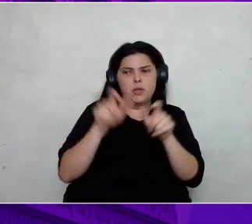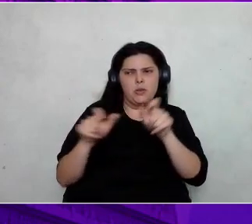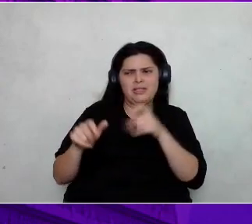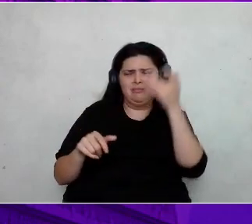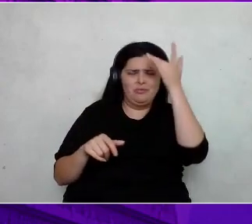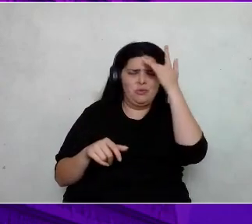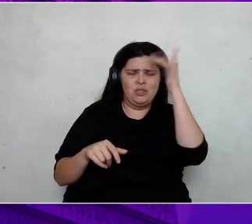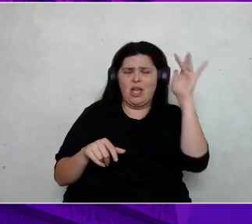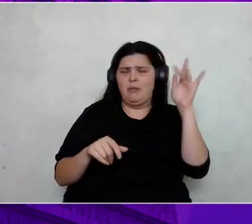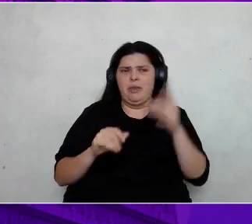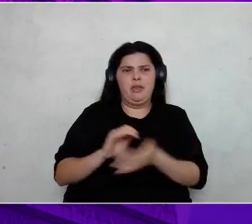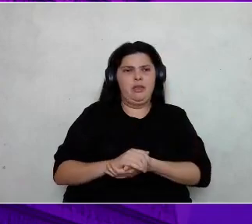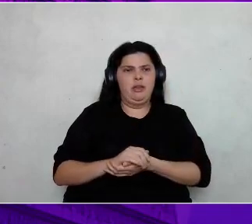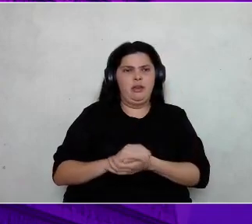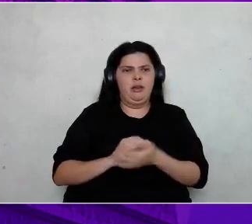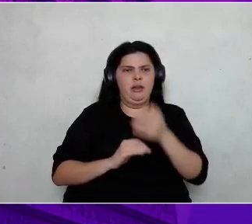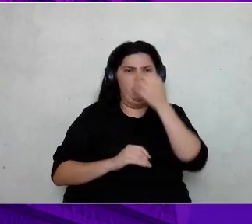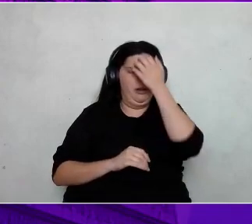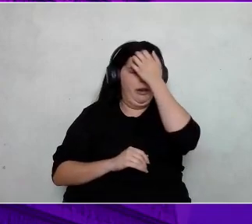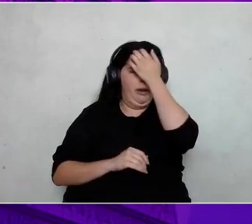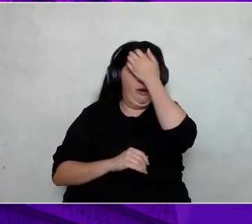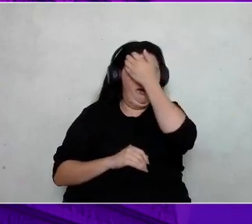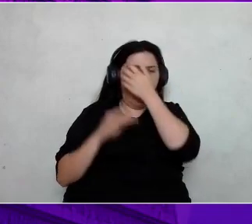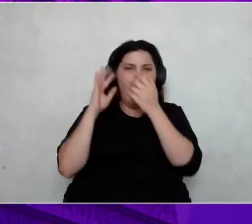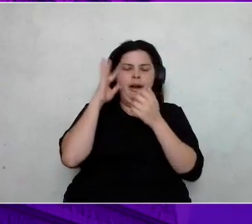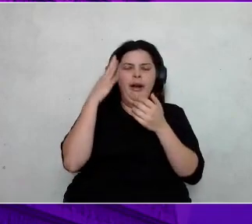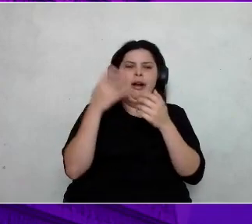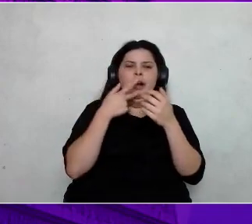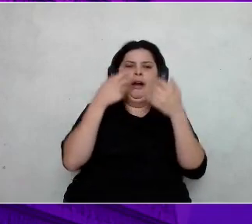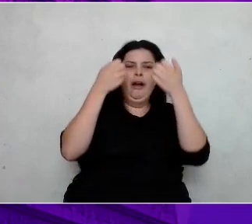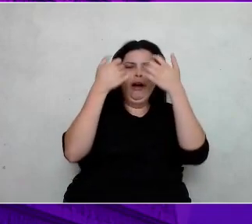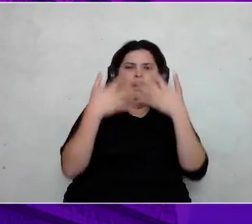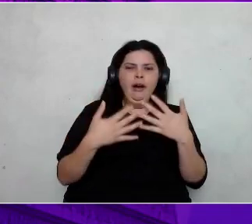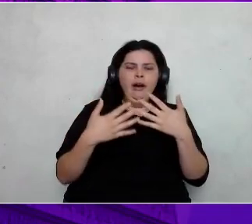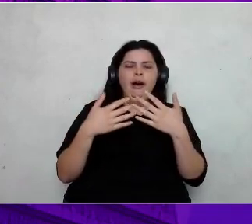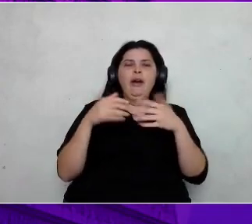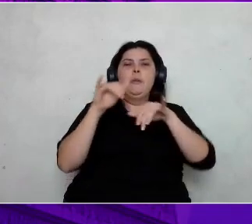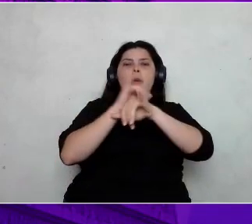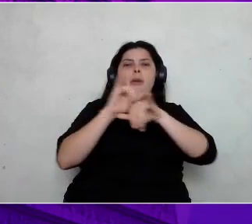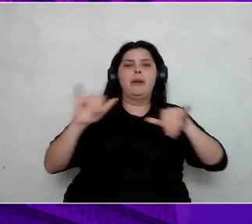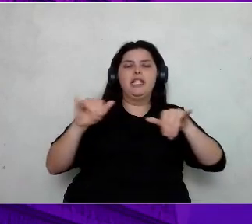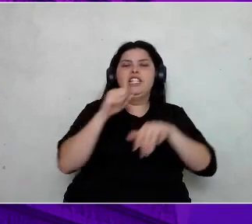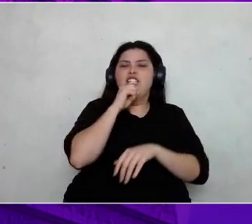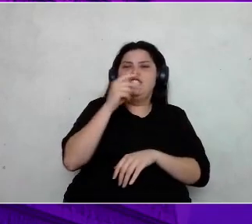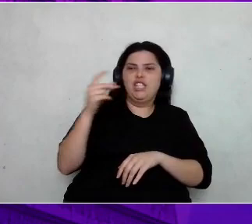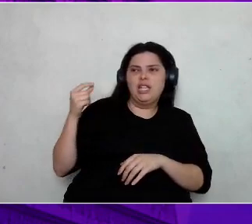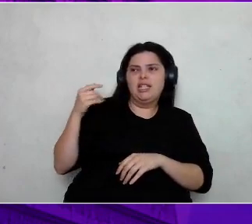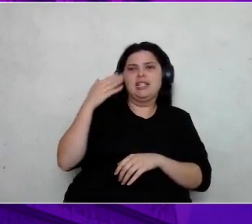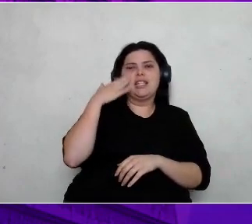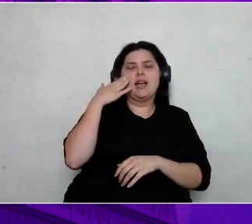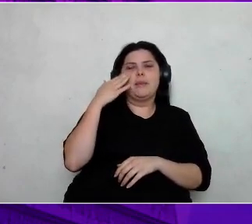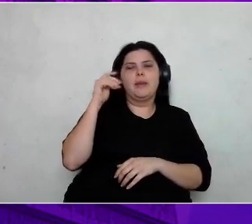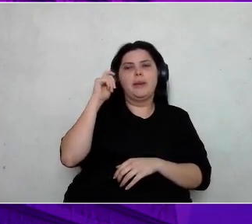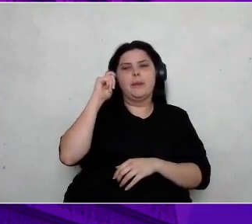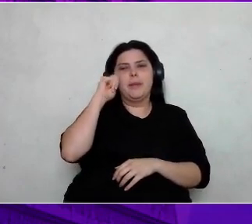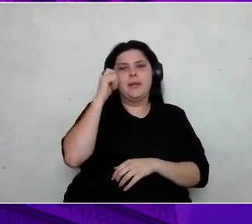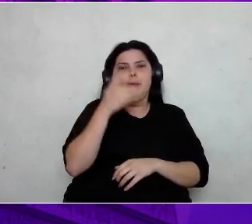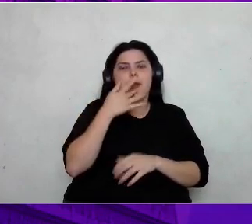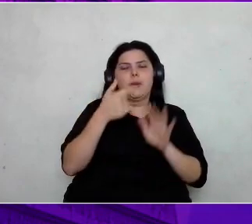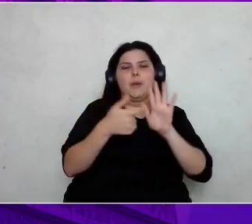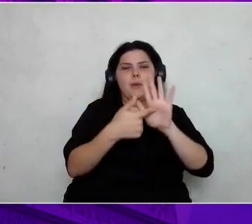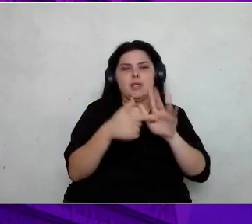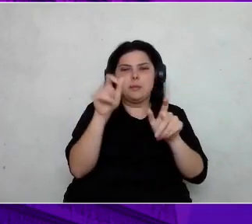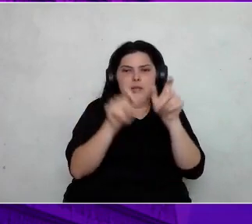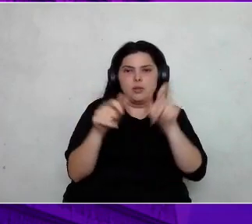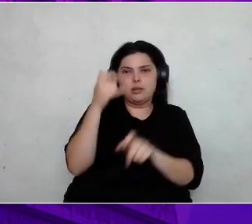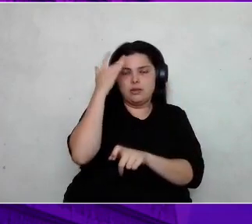tinham, então eu resolvi fazer uma abordagem meio propaganda antiga do Polishop, em preto e branco, que aparece assim, aquelas pessoas que não sabem nem abrir